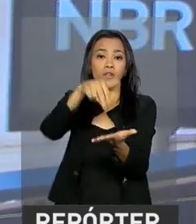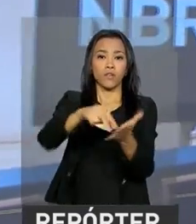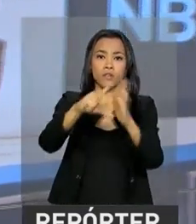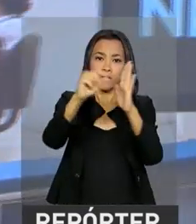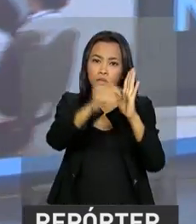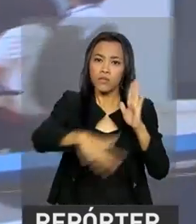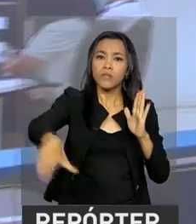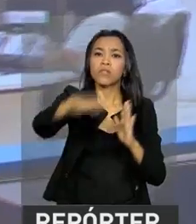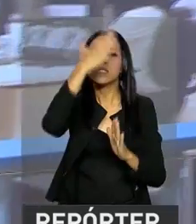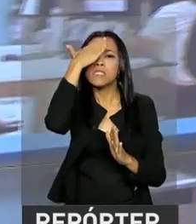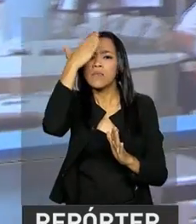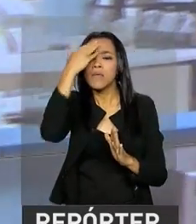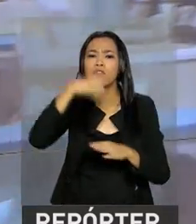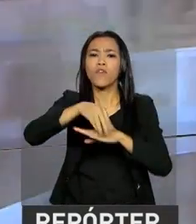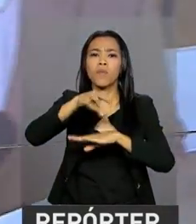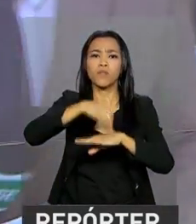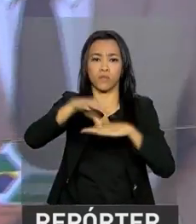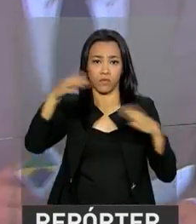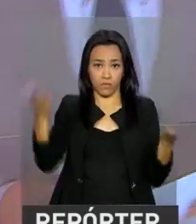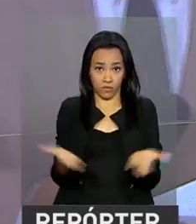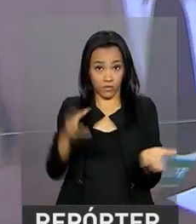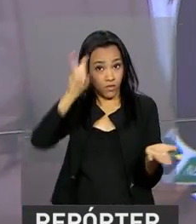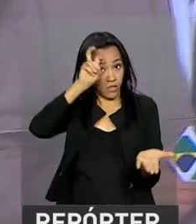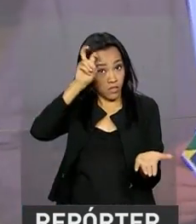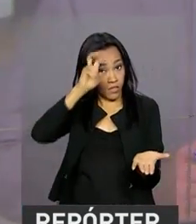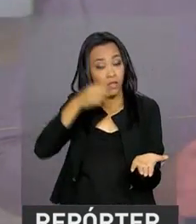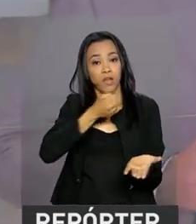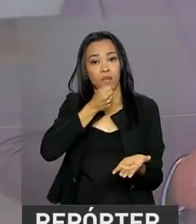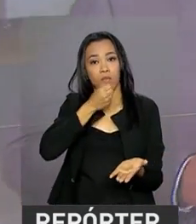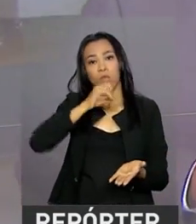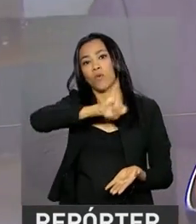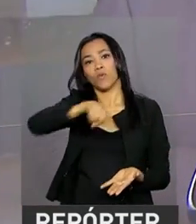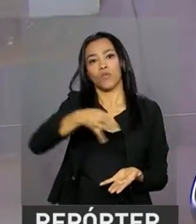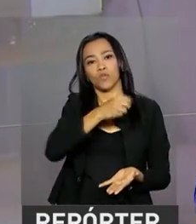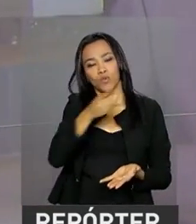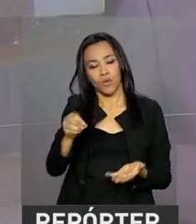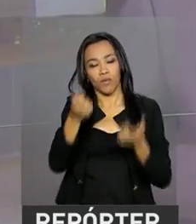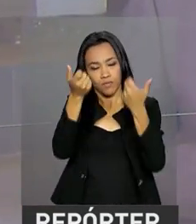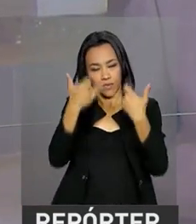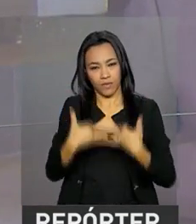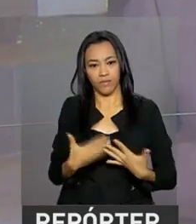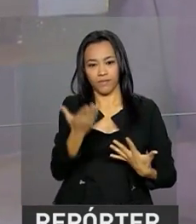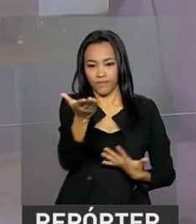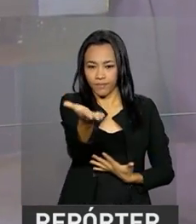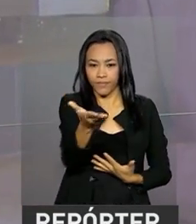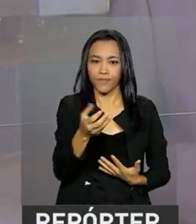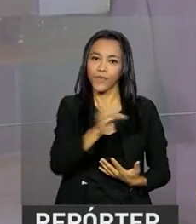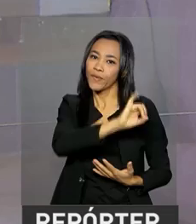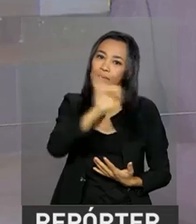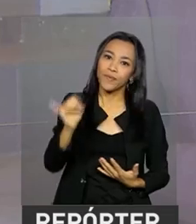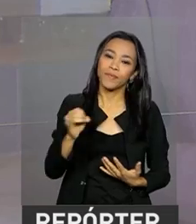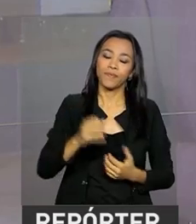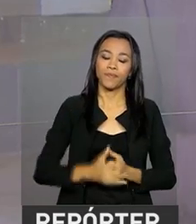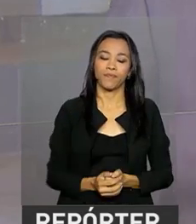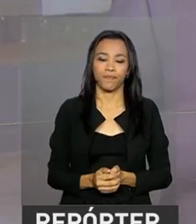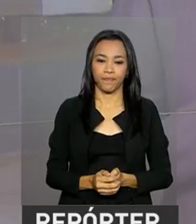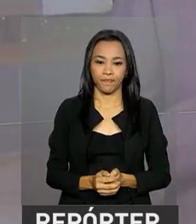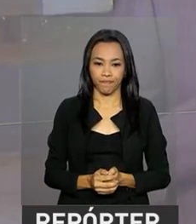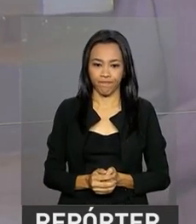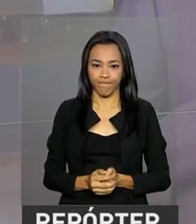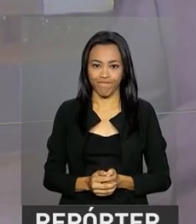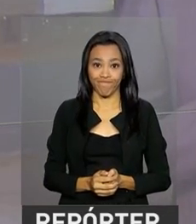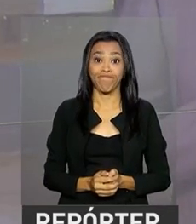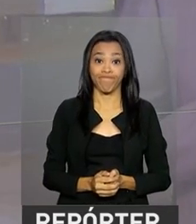informações desta quinta-feira com o repórter João Pedro Neto que tem que está lá e conversa com a gente ao vivo agora oi JP